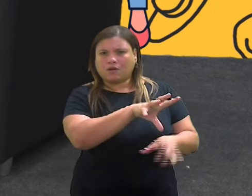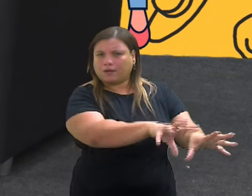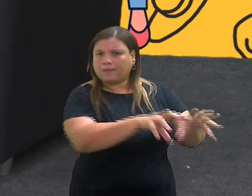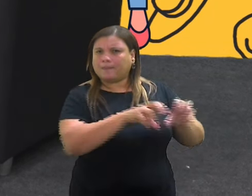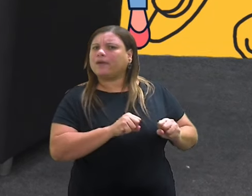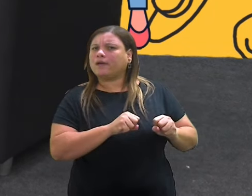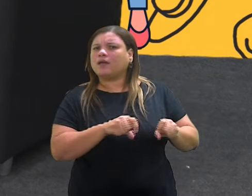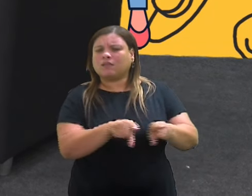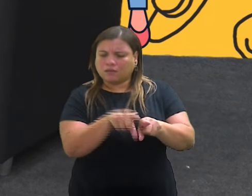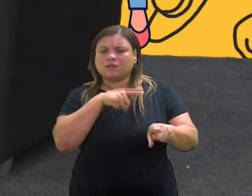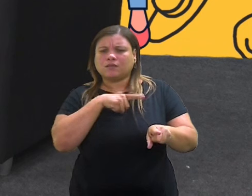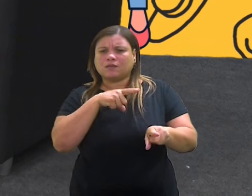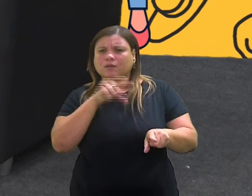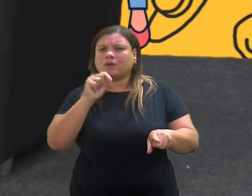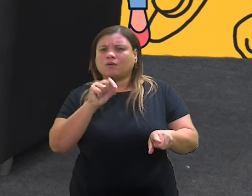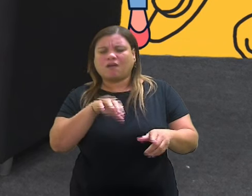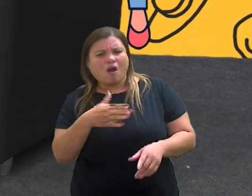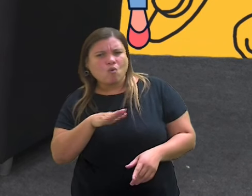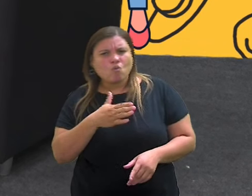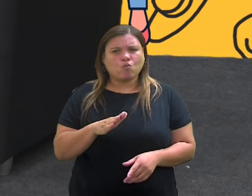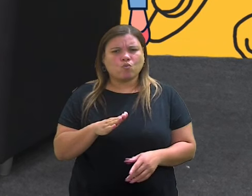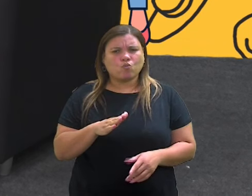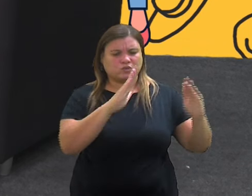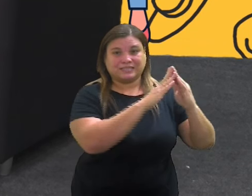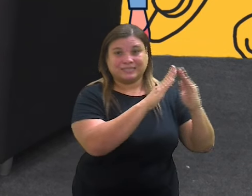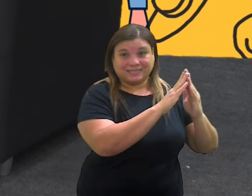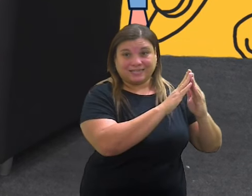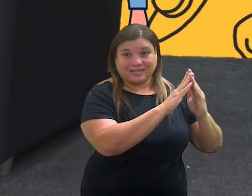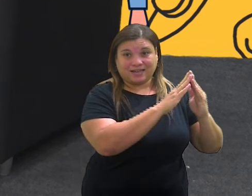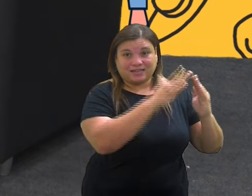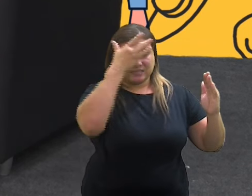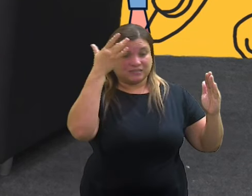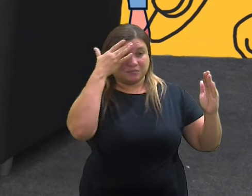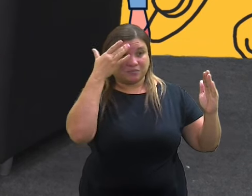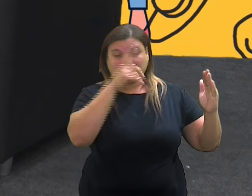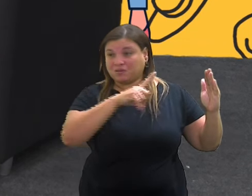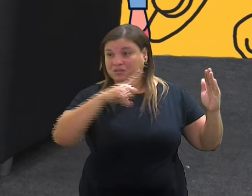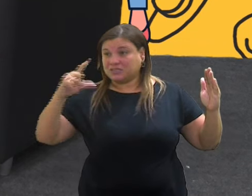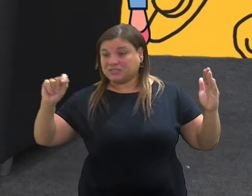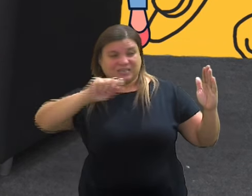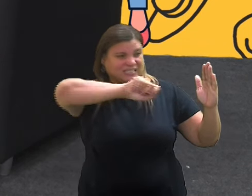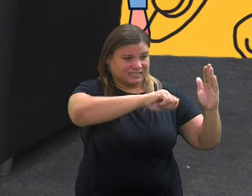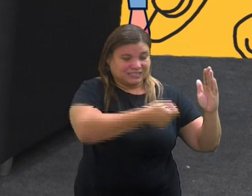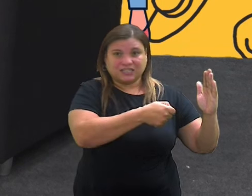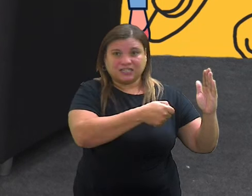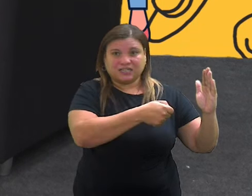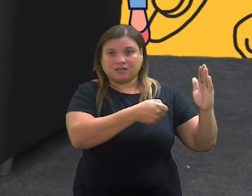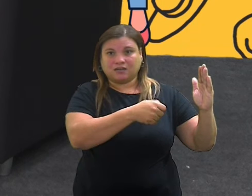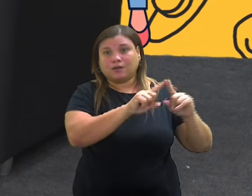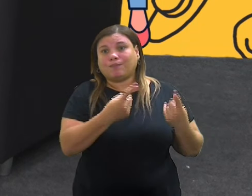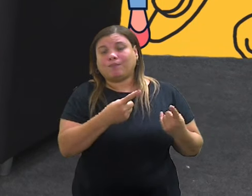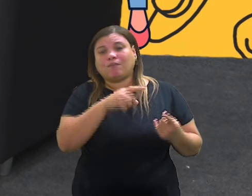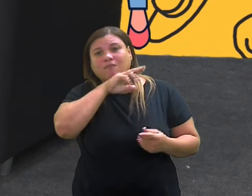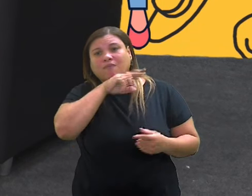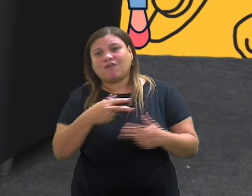deixado dentro da residência, sem água, sem comida. E aí, graças aos vizinhos que nos contataram, a gente chegou a recolher esses animais ontem, com